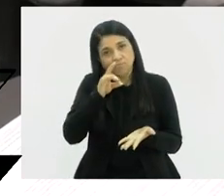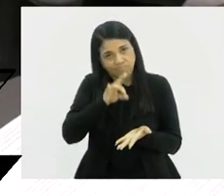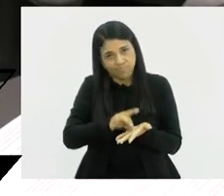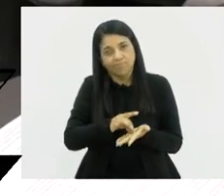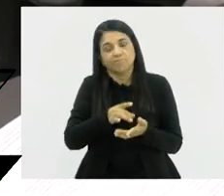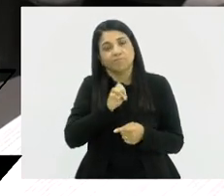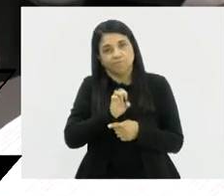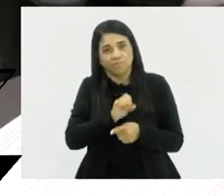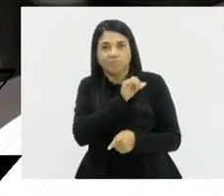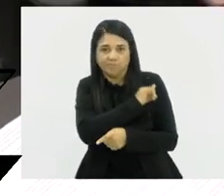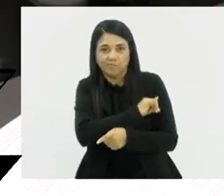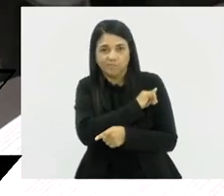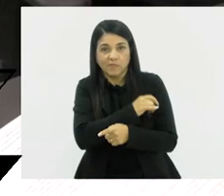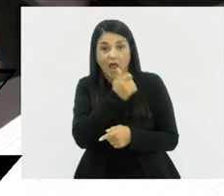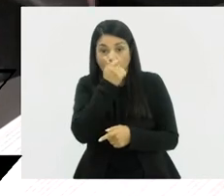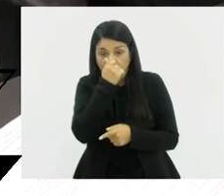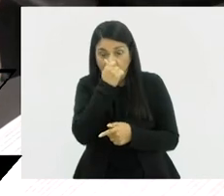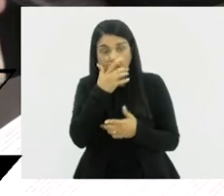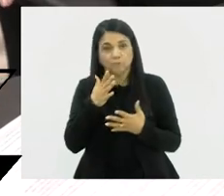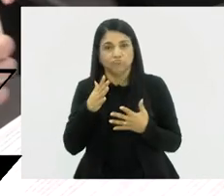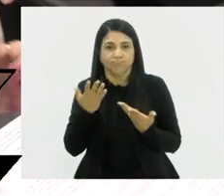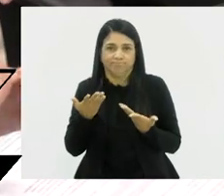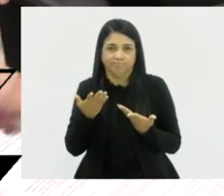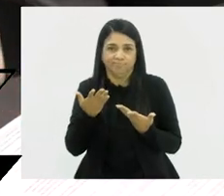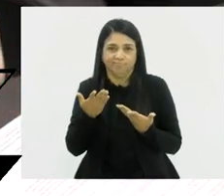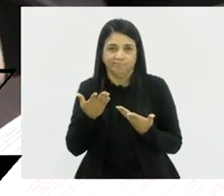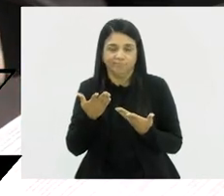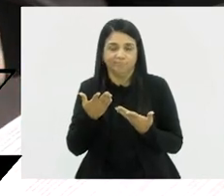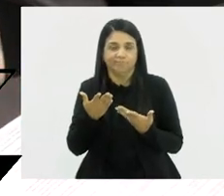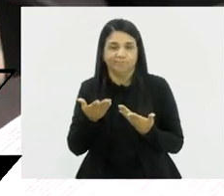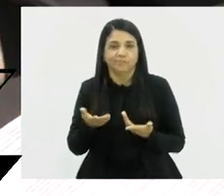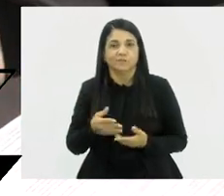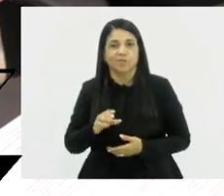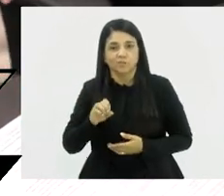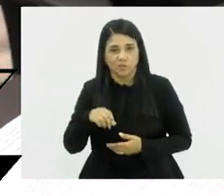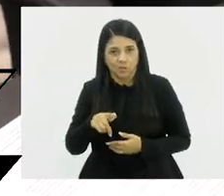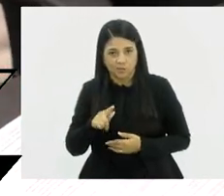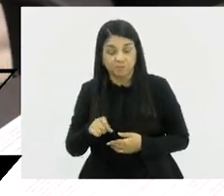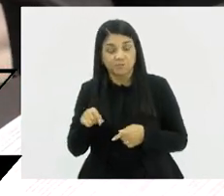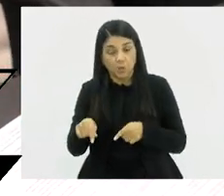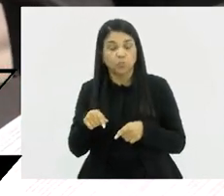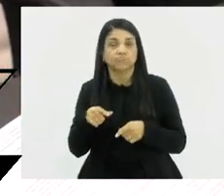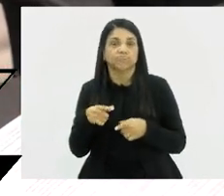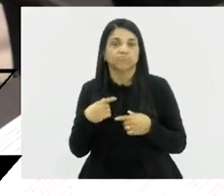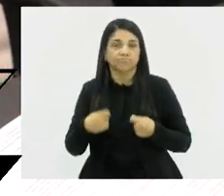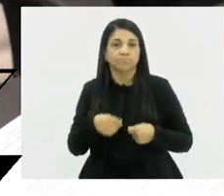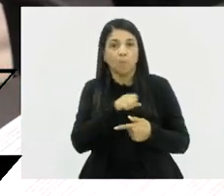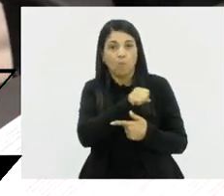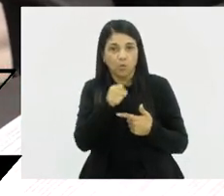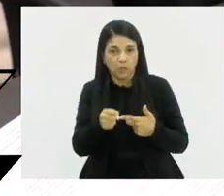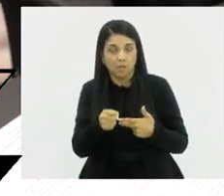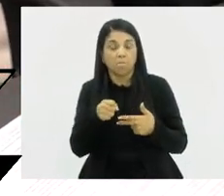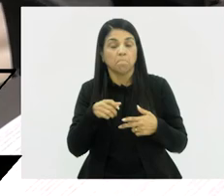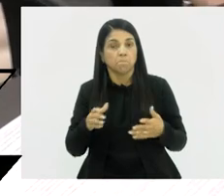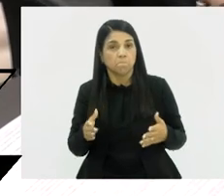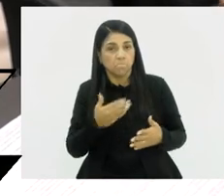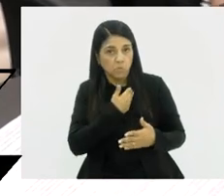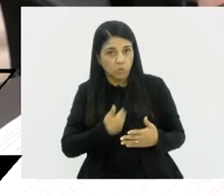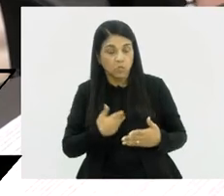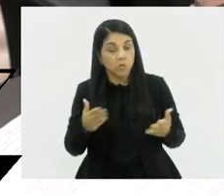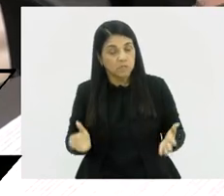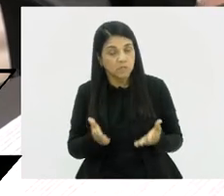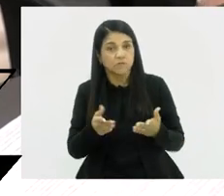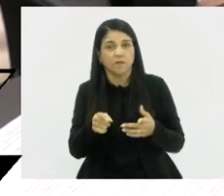Então, cabe ao poder público incentivar. Uma outra questão é trazer como penalidade, no caso